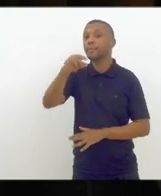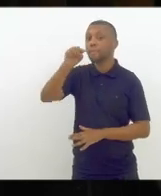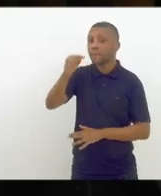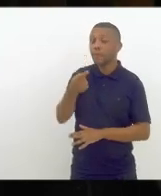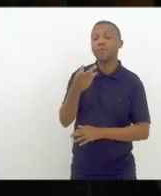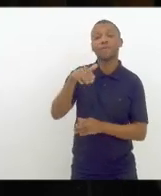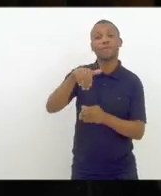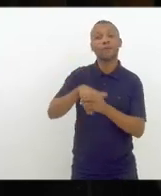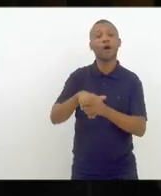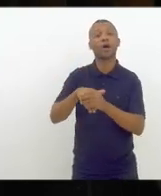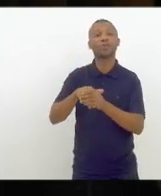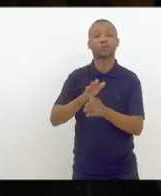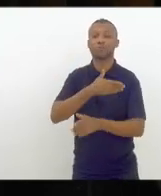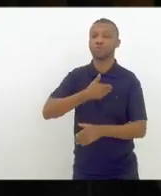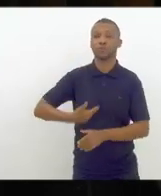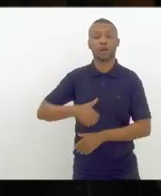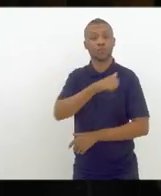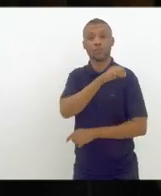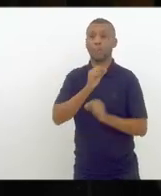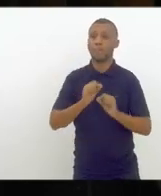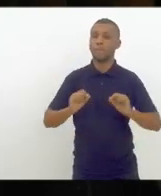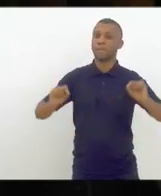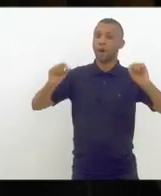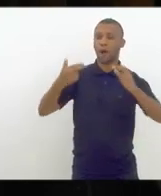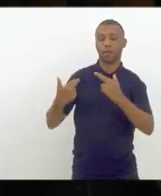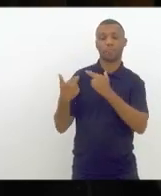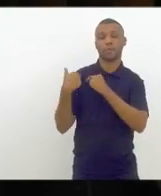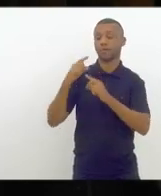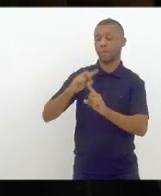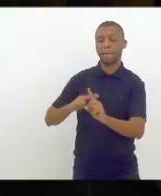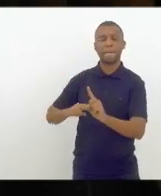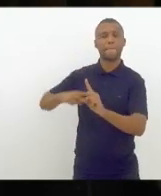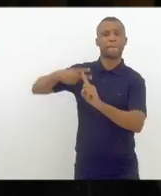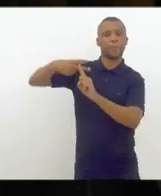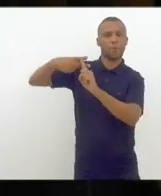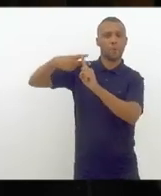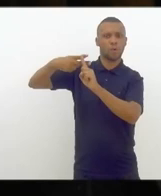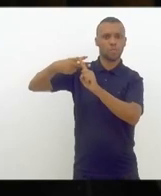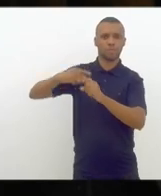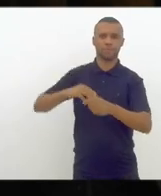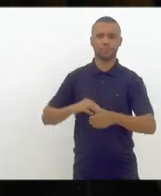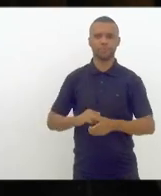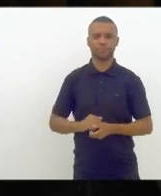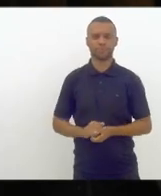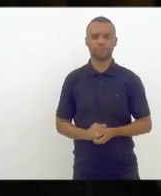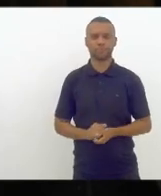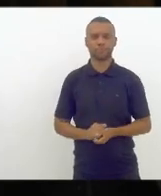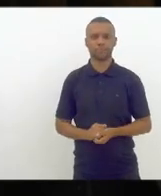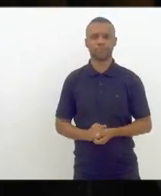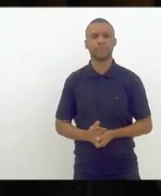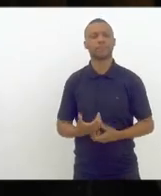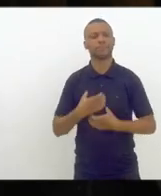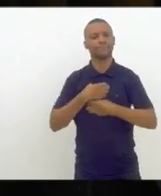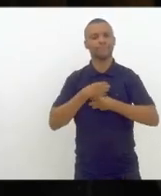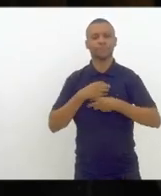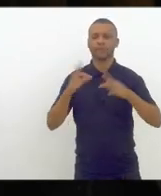Janeiro, deputada Lucinha. A responsabilidade aumentou mais ainda.